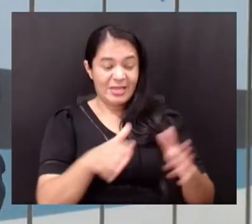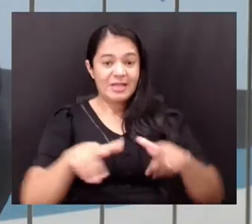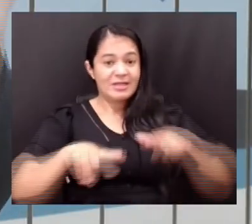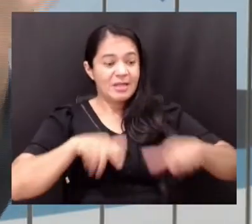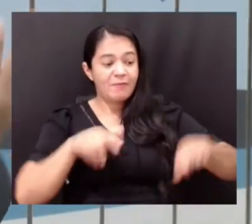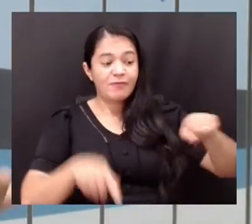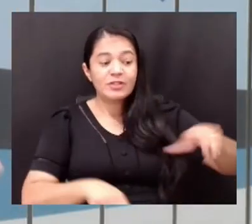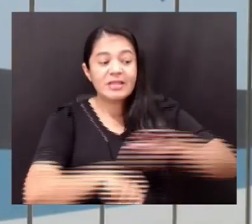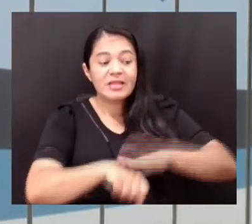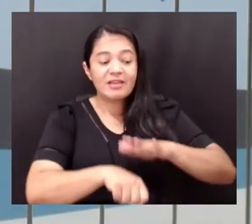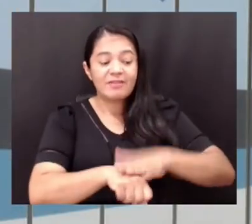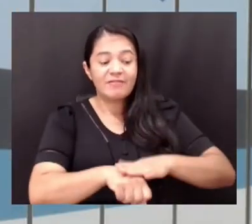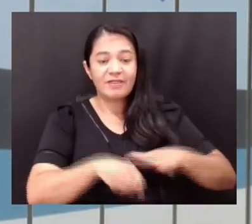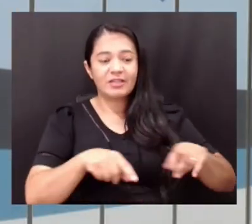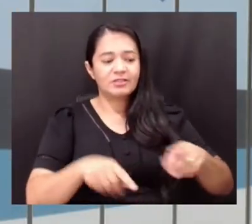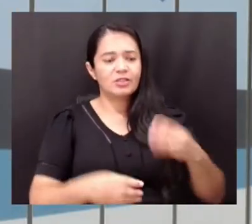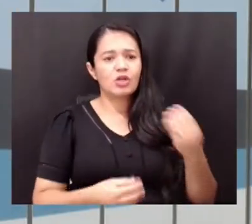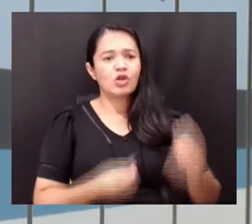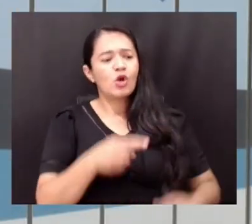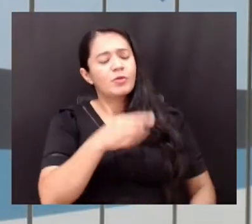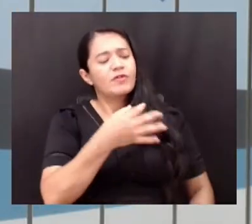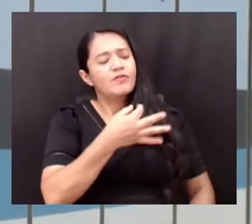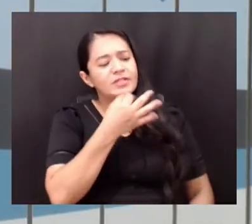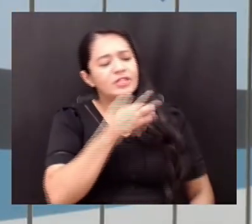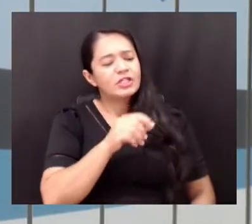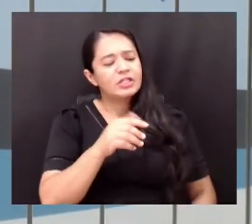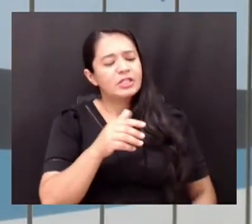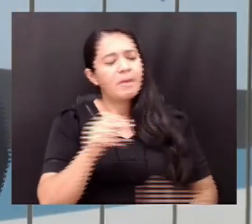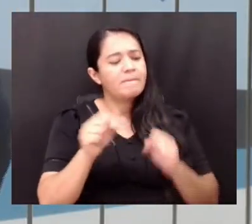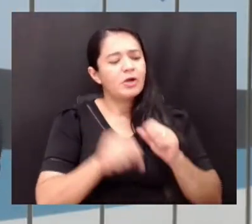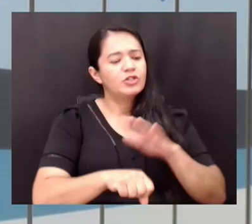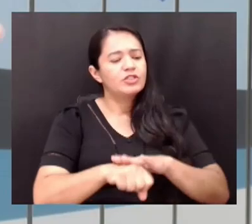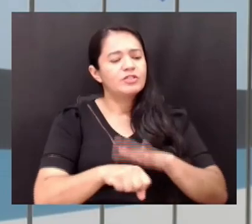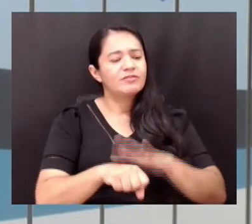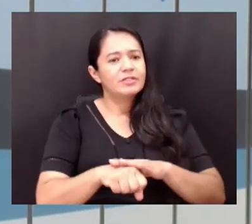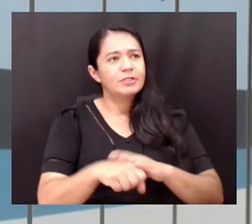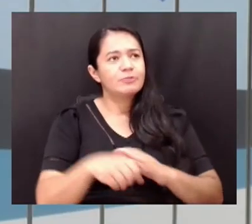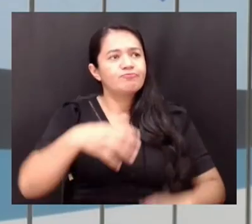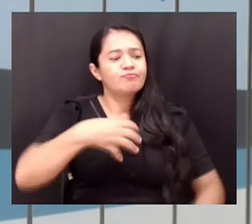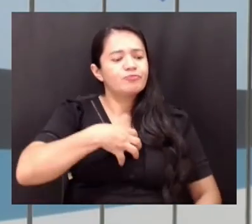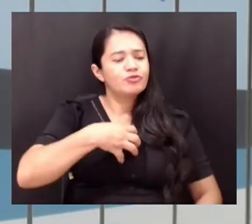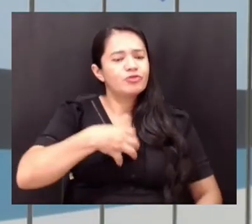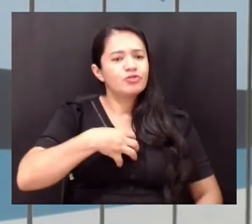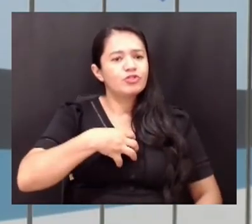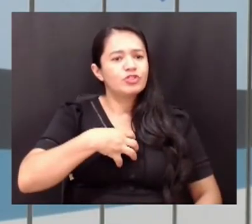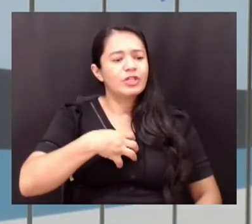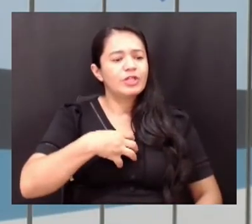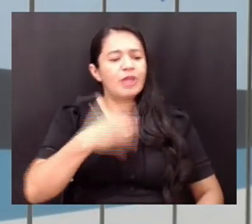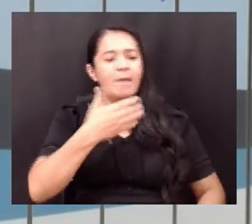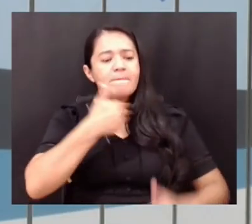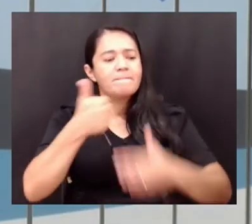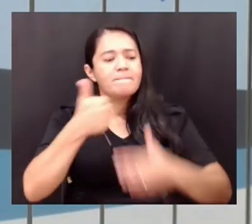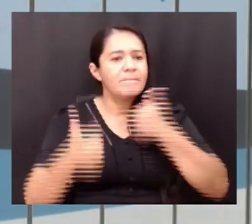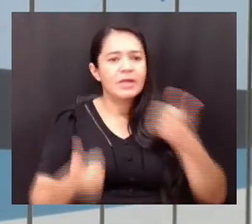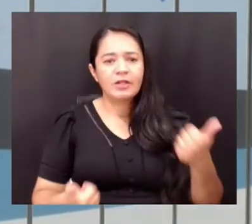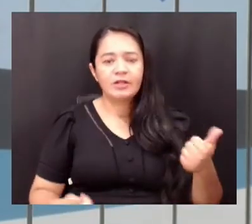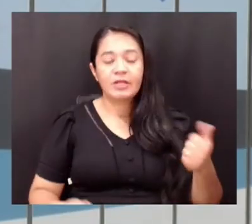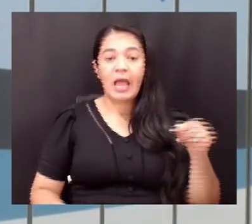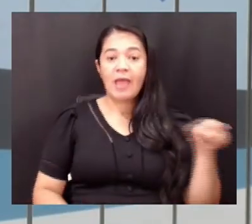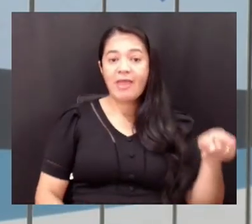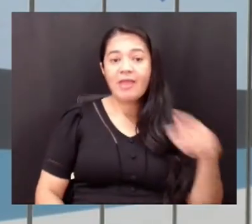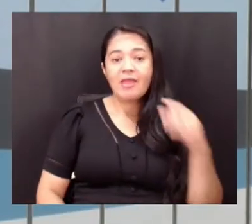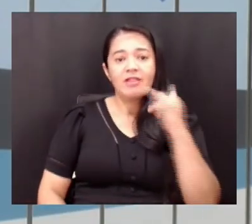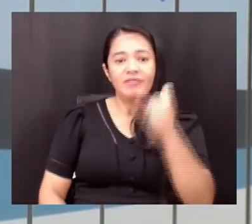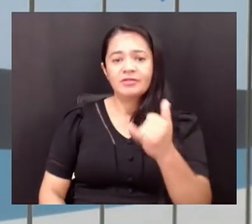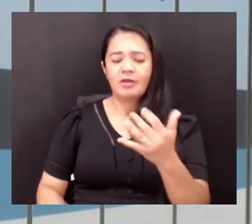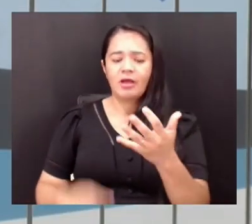processo, como é que você acha que ele poderia ser feito de uma maneira a otimizar? E ele vai dizer para você: isso aqui é o